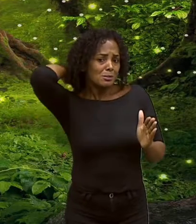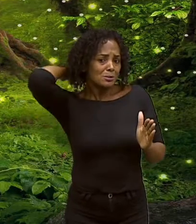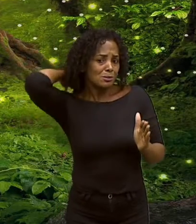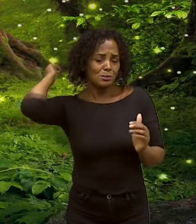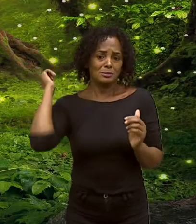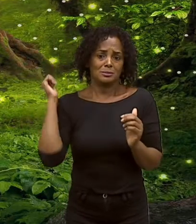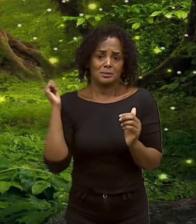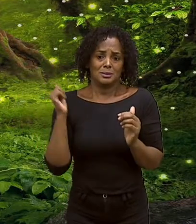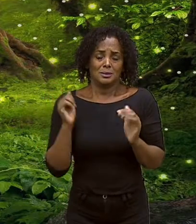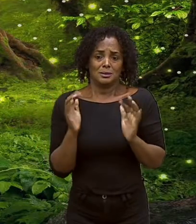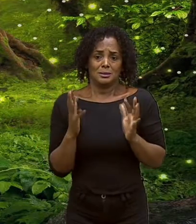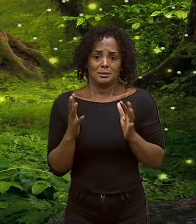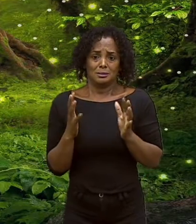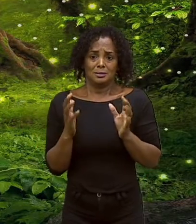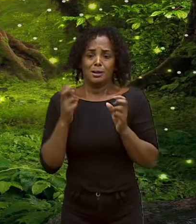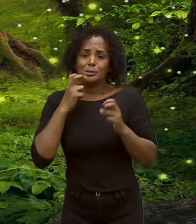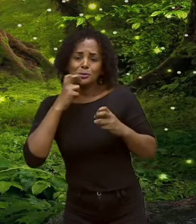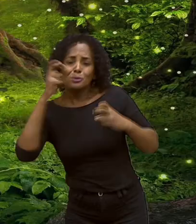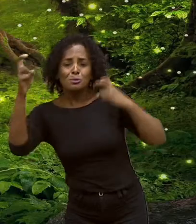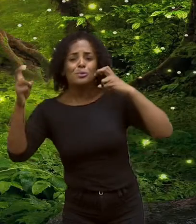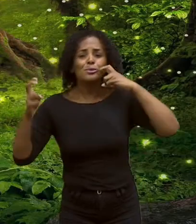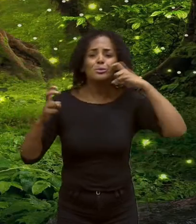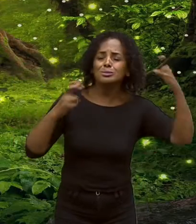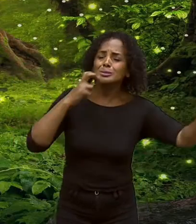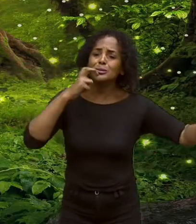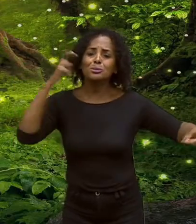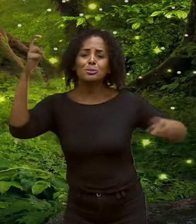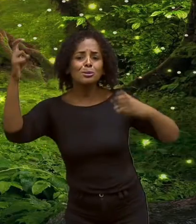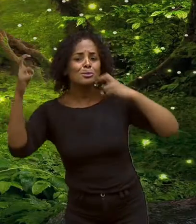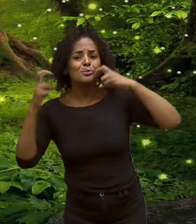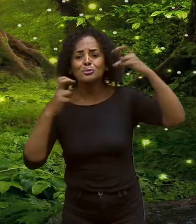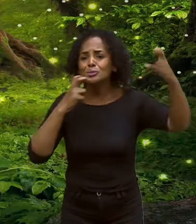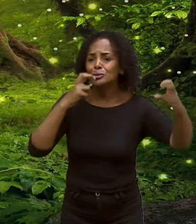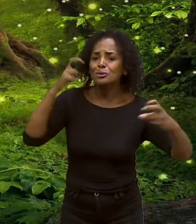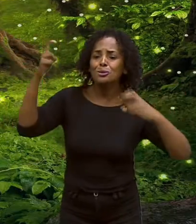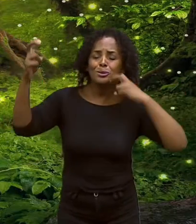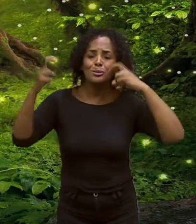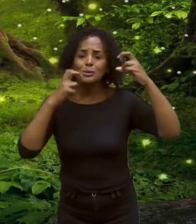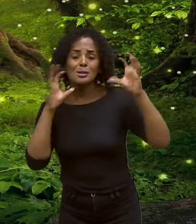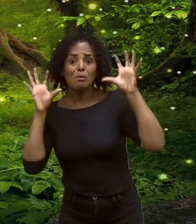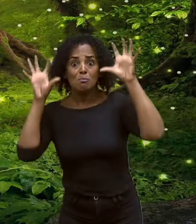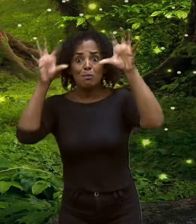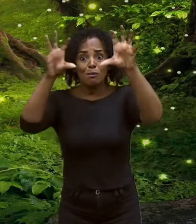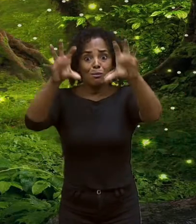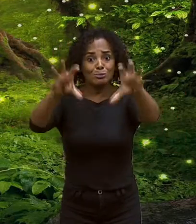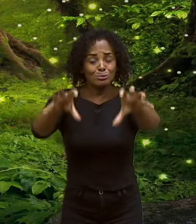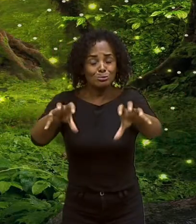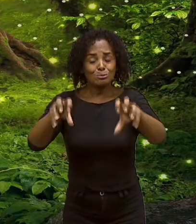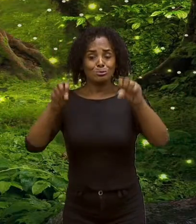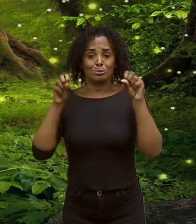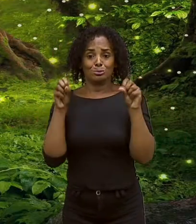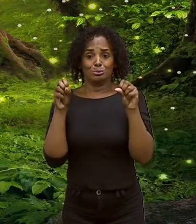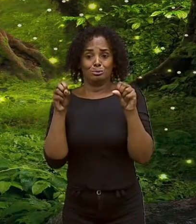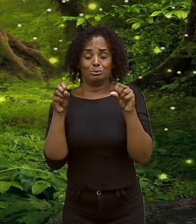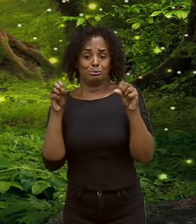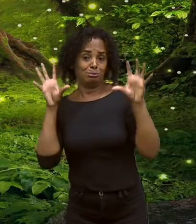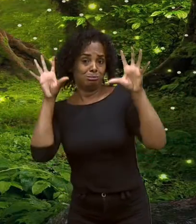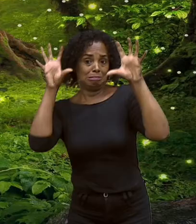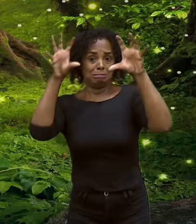espetadas." "Ah, socorro! Ah, não! Um grúfalo!"